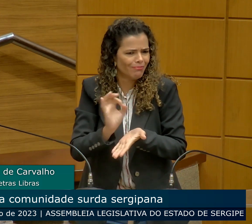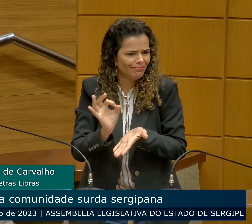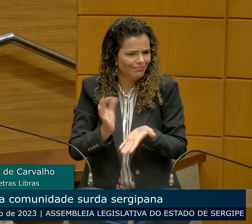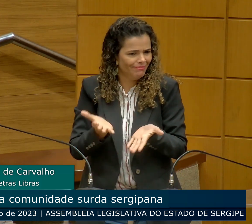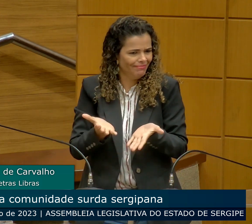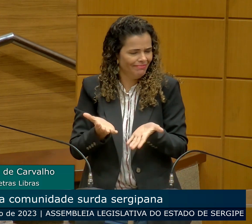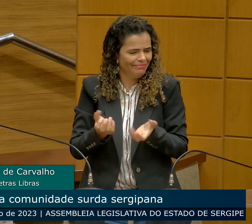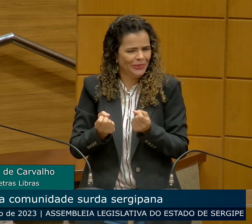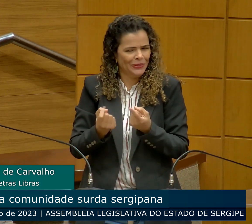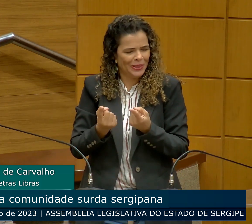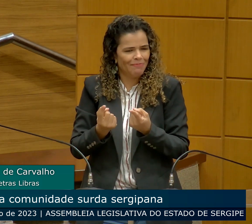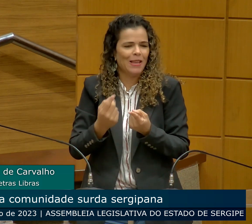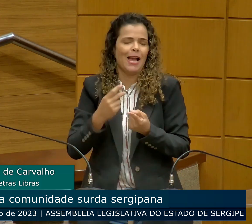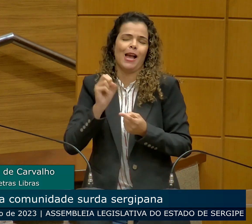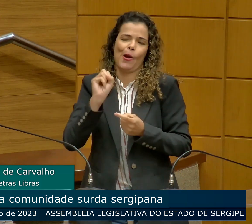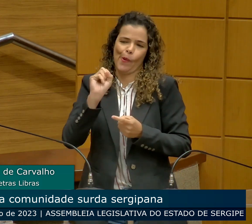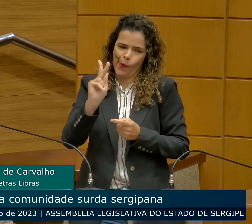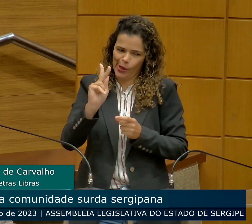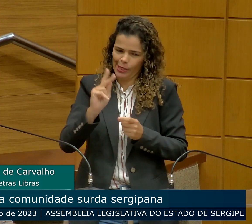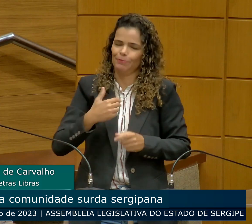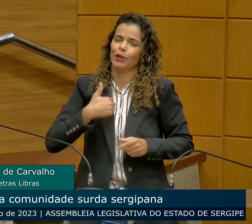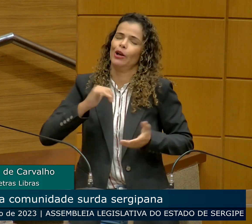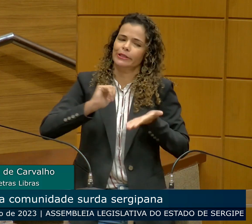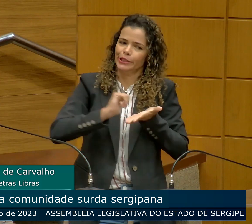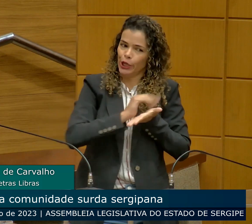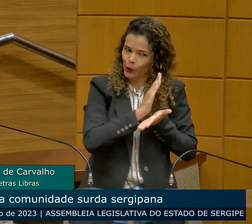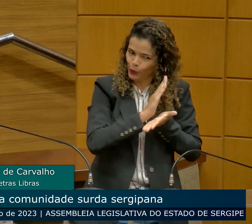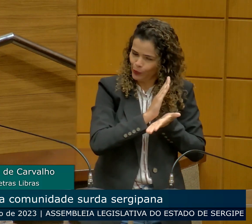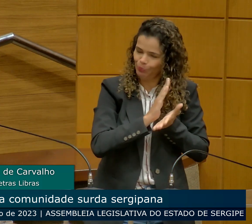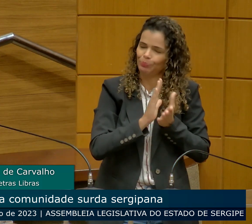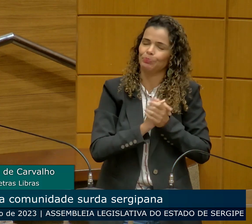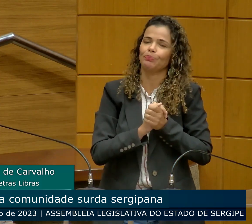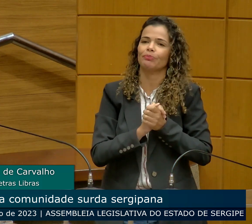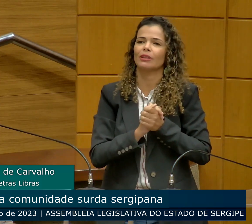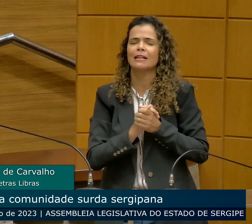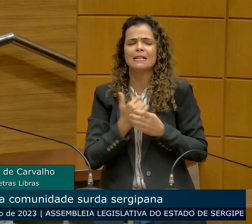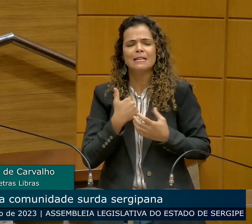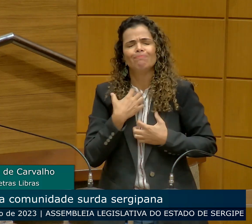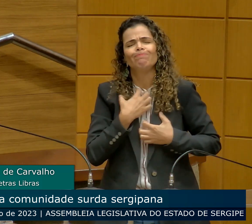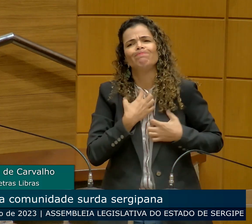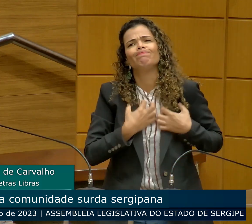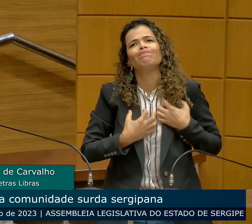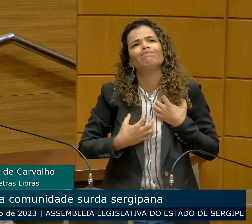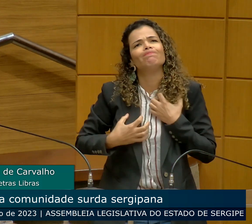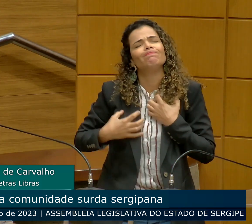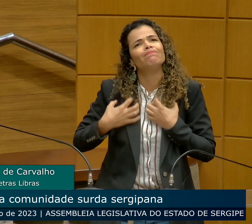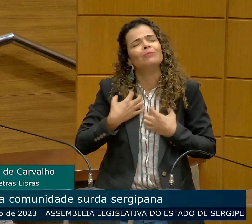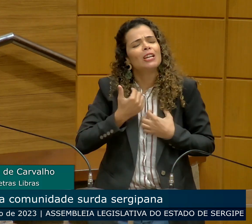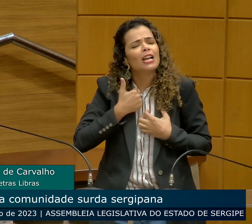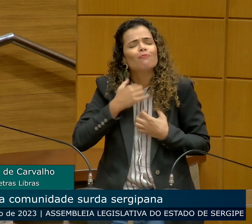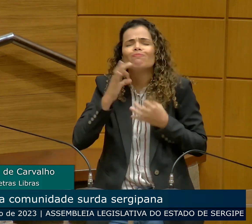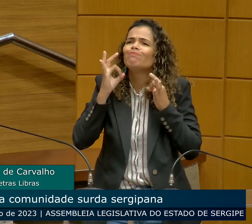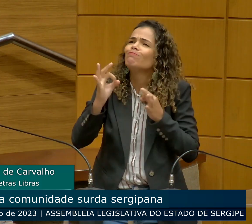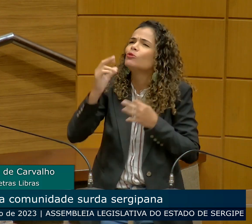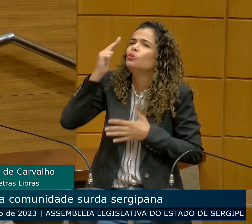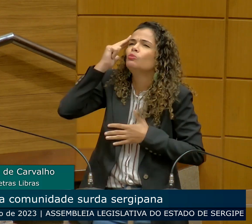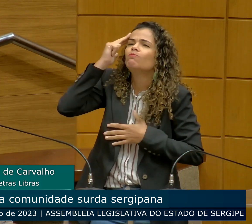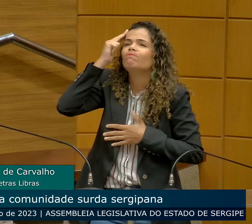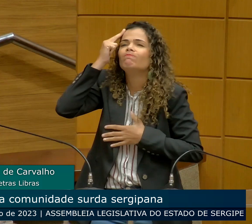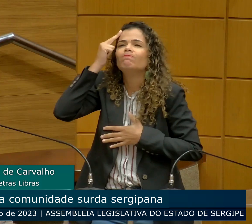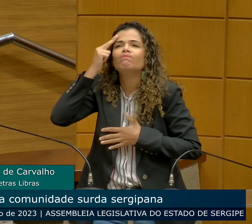me demitiu, por quê? O meu trabalho estava falho, errado? Não, ok. Mas aquilo